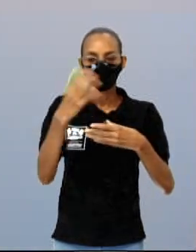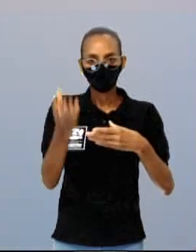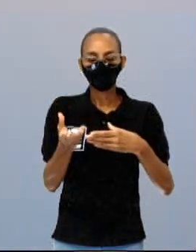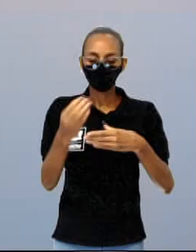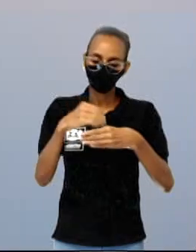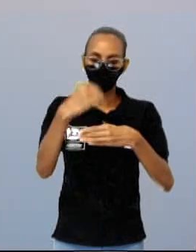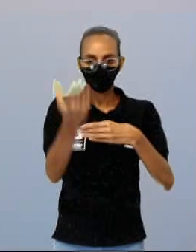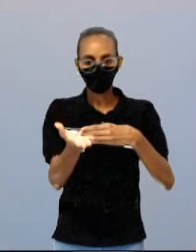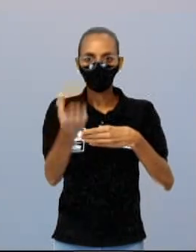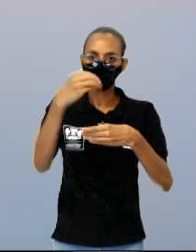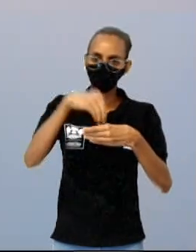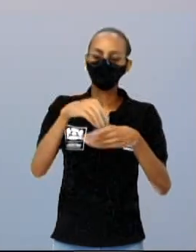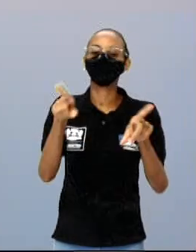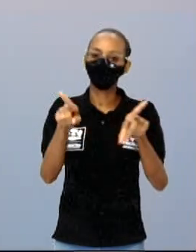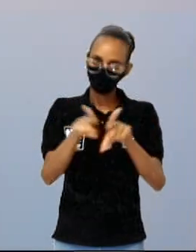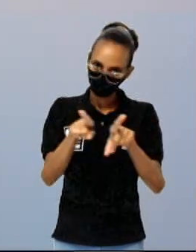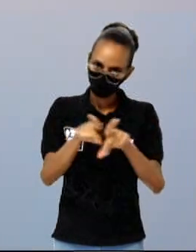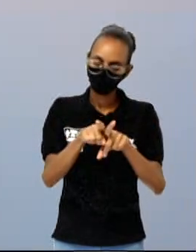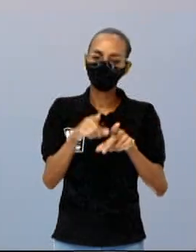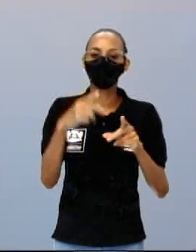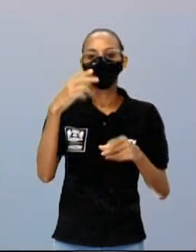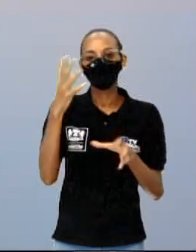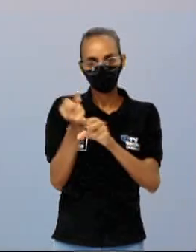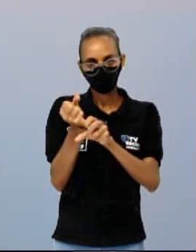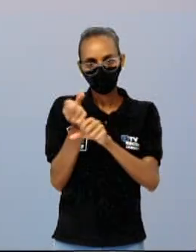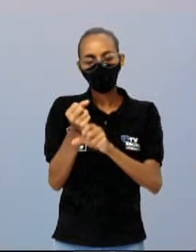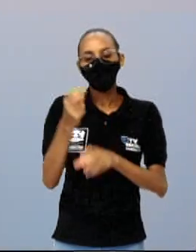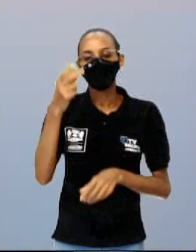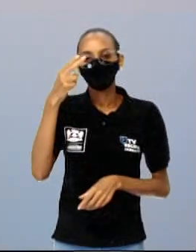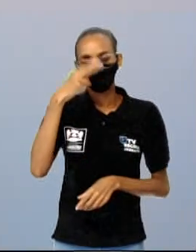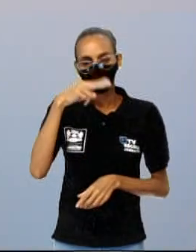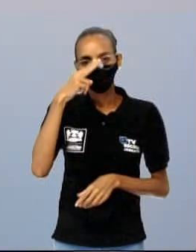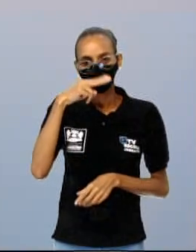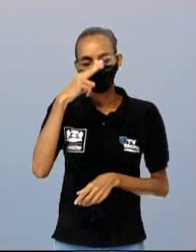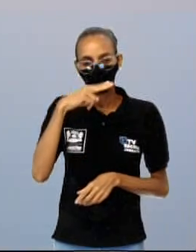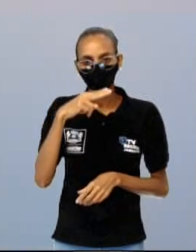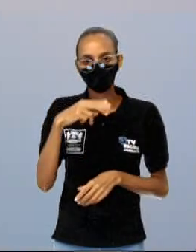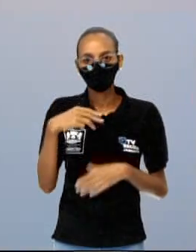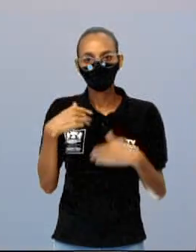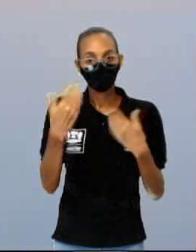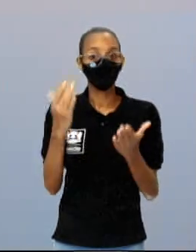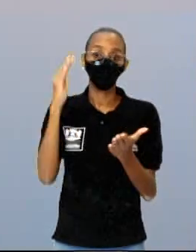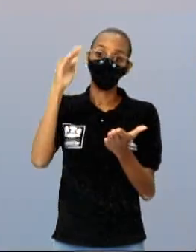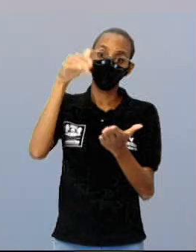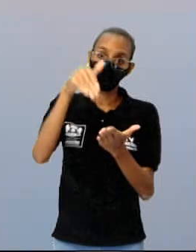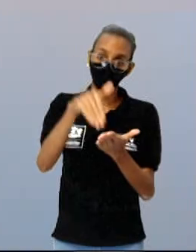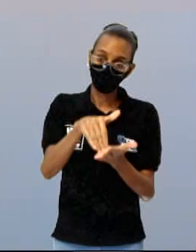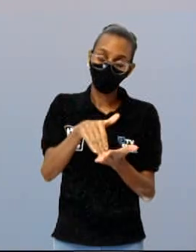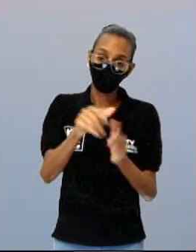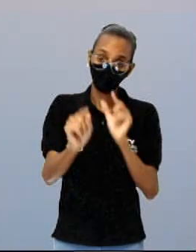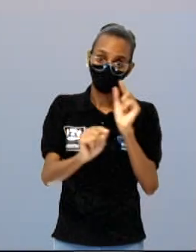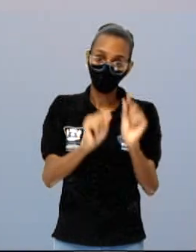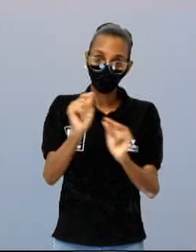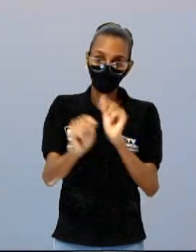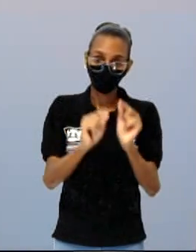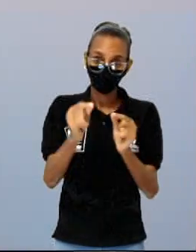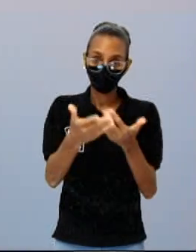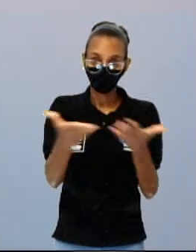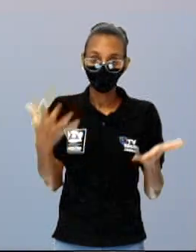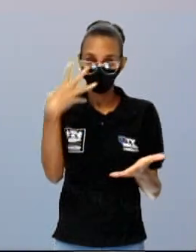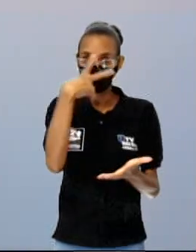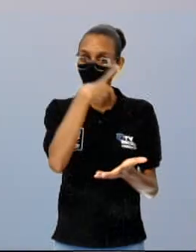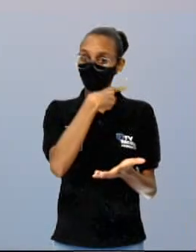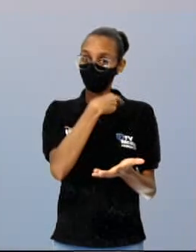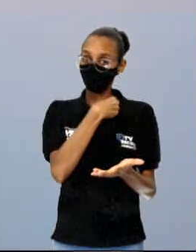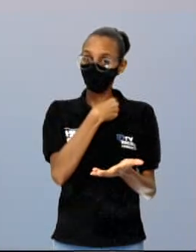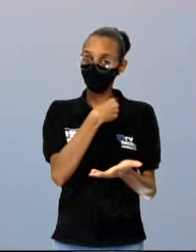alternos externos também são congruentes, ou seja, têm a mesma medida. Finalmente, galera show, galera linda,